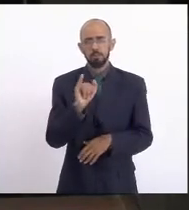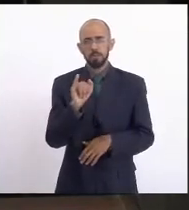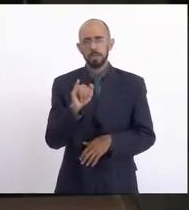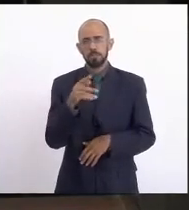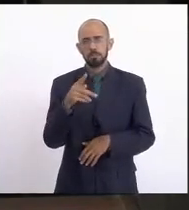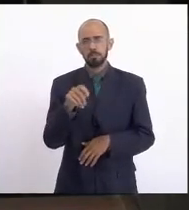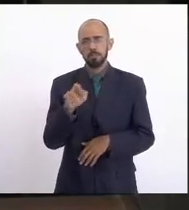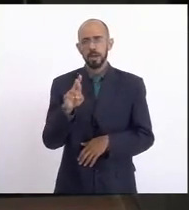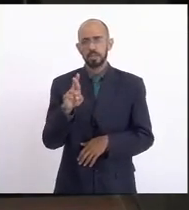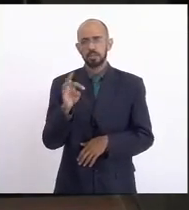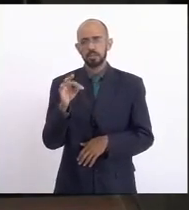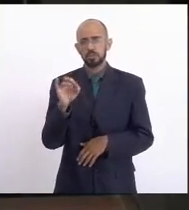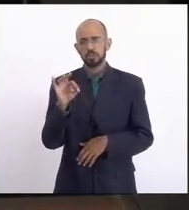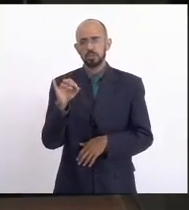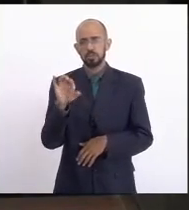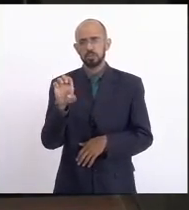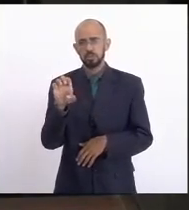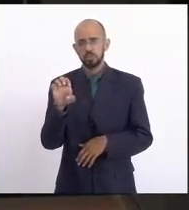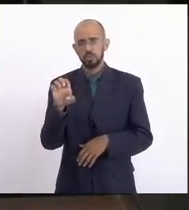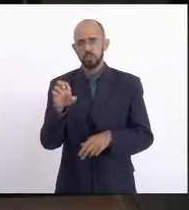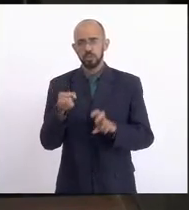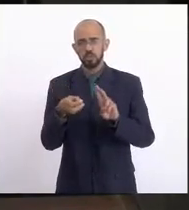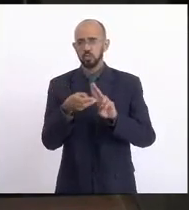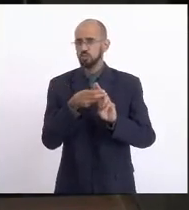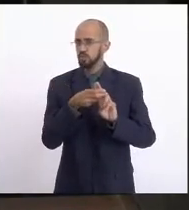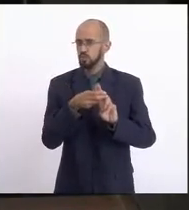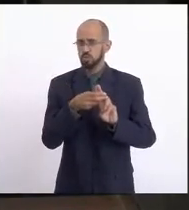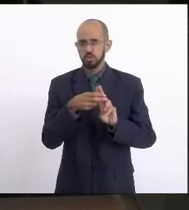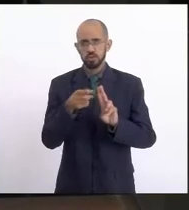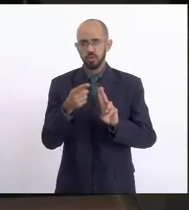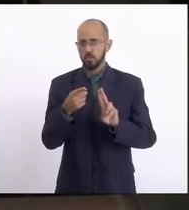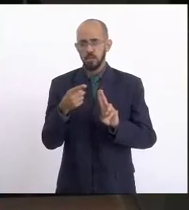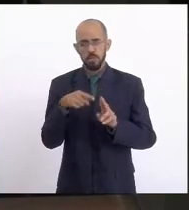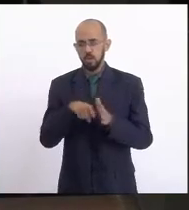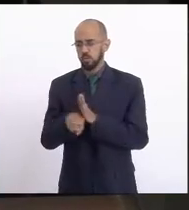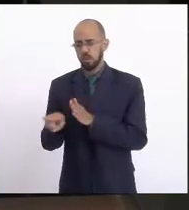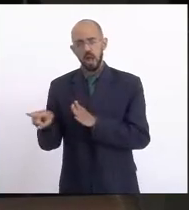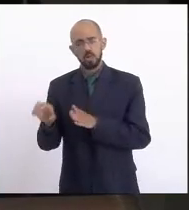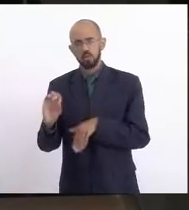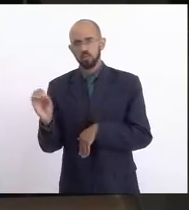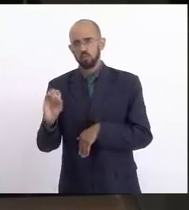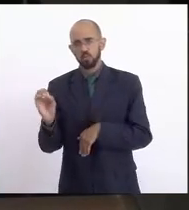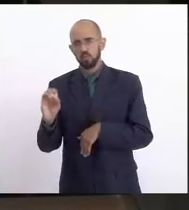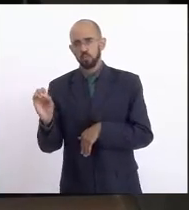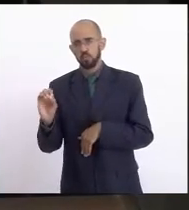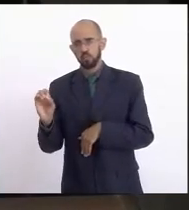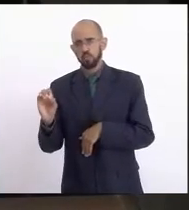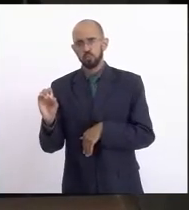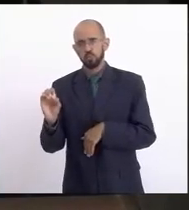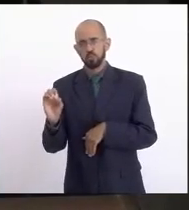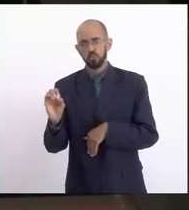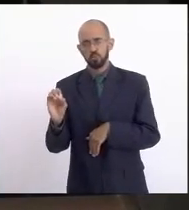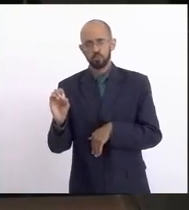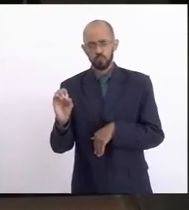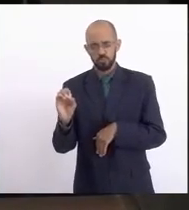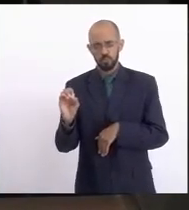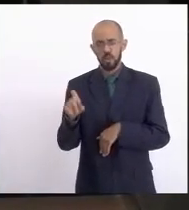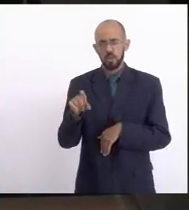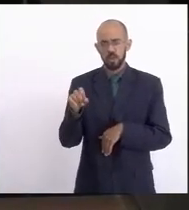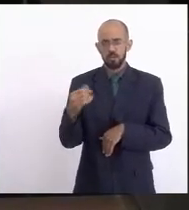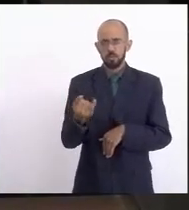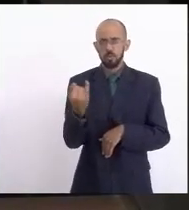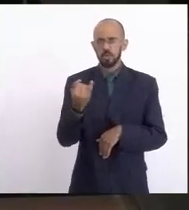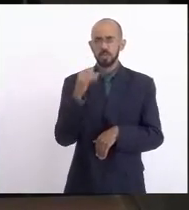bipartites do SUS não foram ouvidas, nenhuma instância do Sistema Único de Saúde foi ouvida. É bom lembrar,